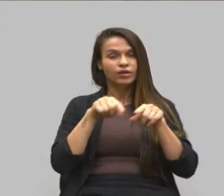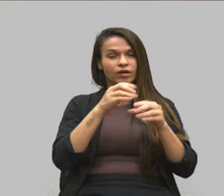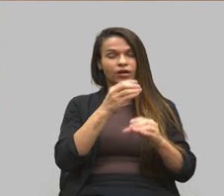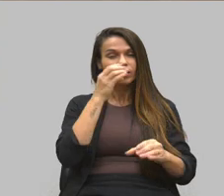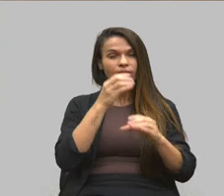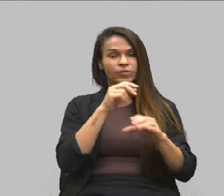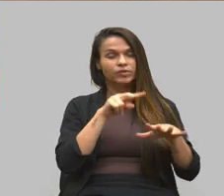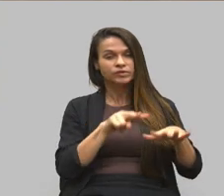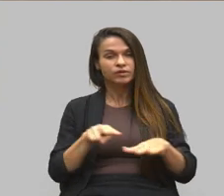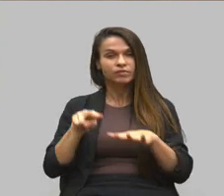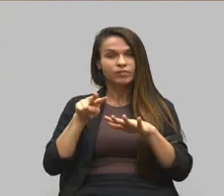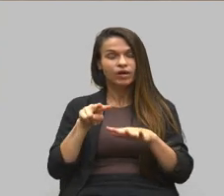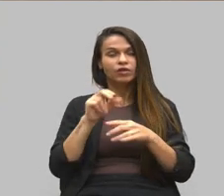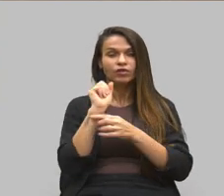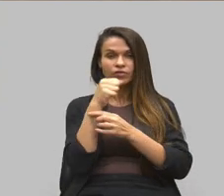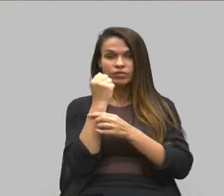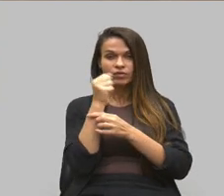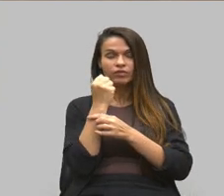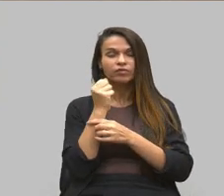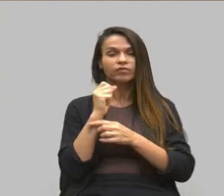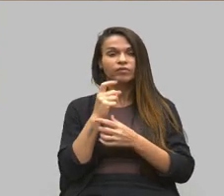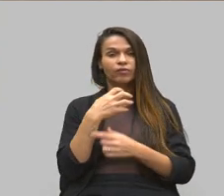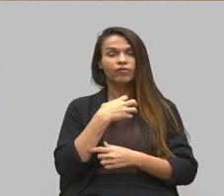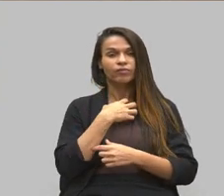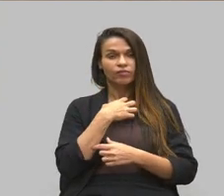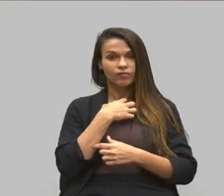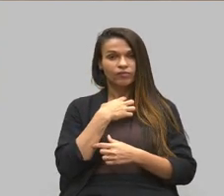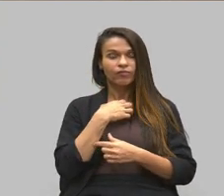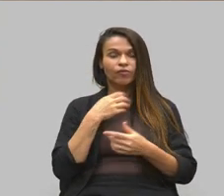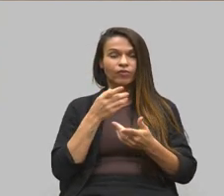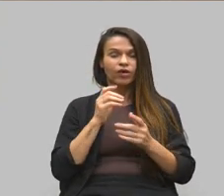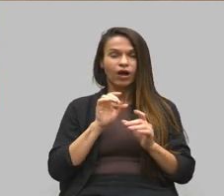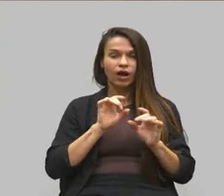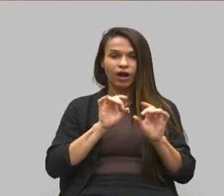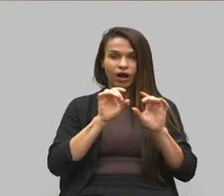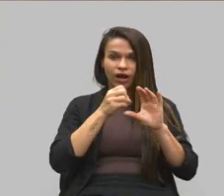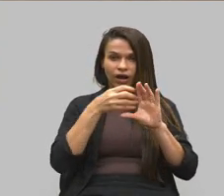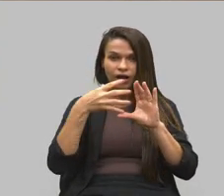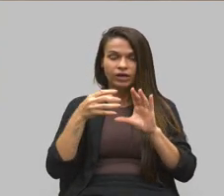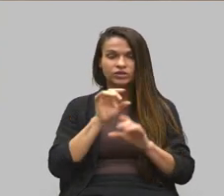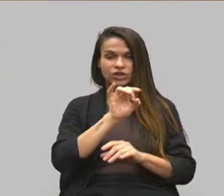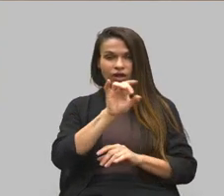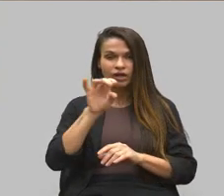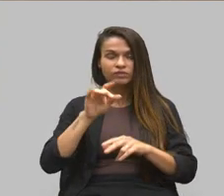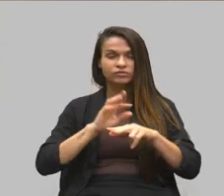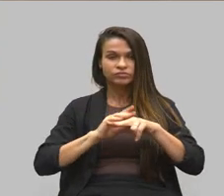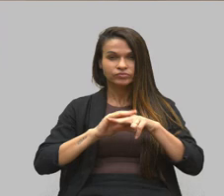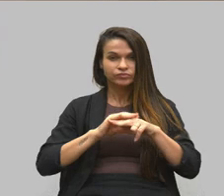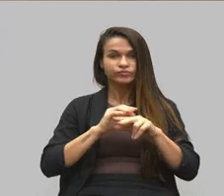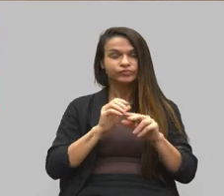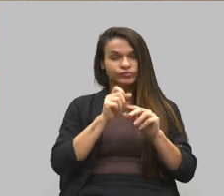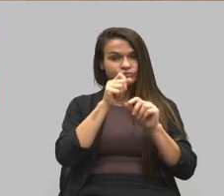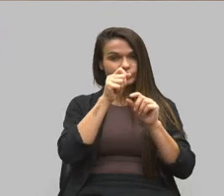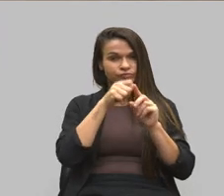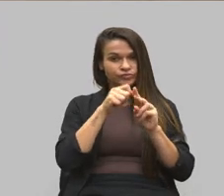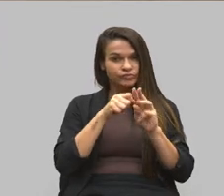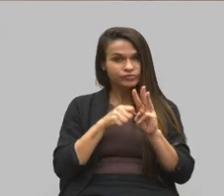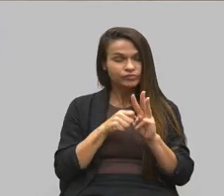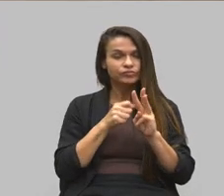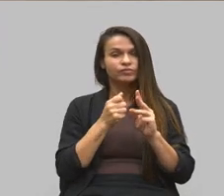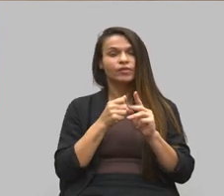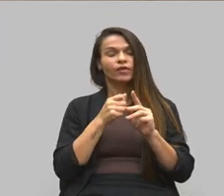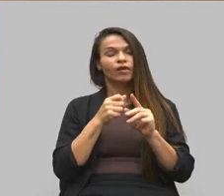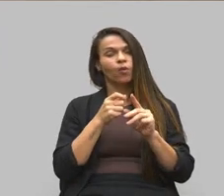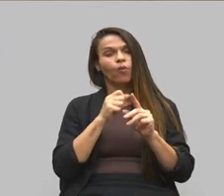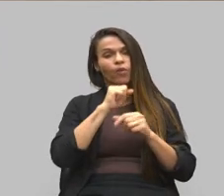fisioterapêuticos são realizados conforme o quadro clínico do paciente na frequência trimestral semestral anual ou conforme a